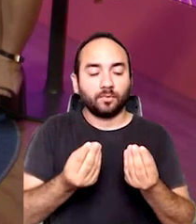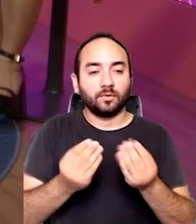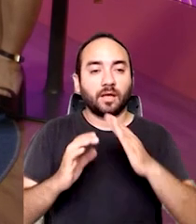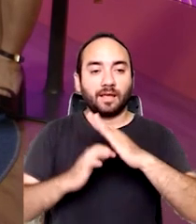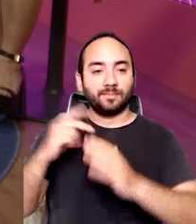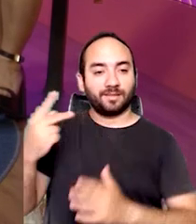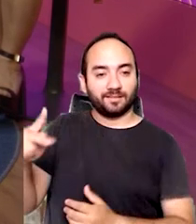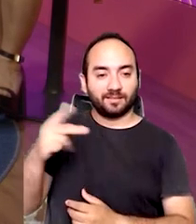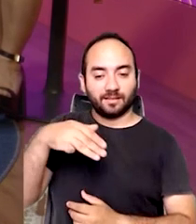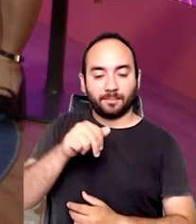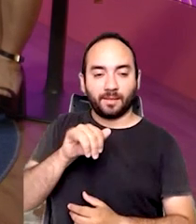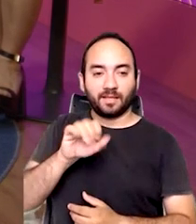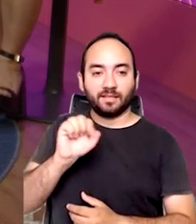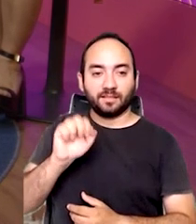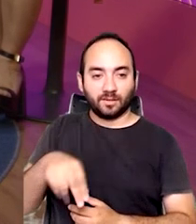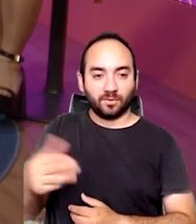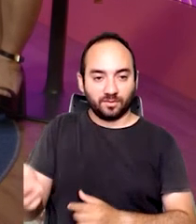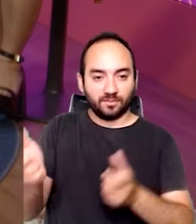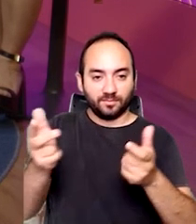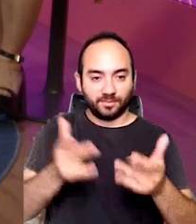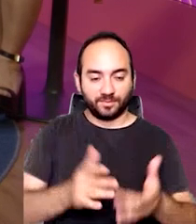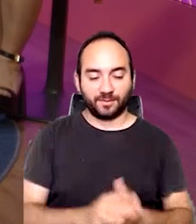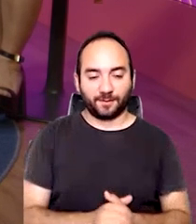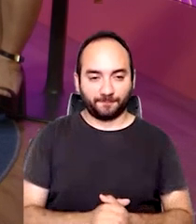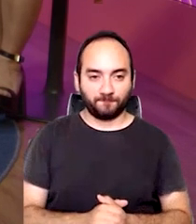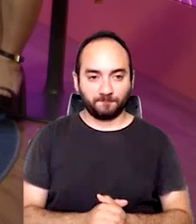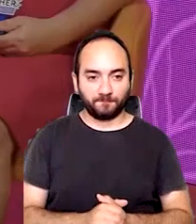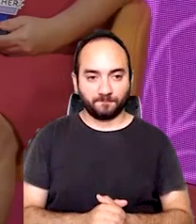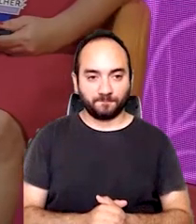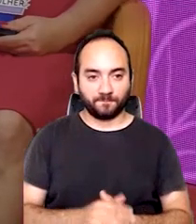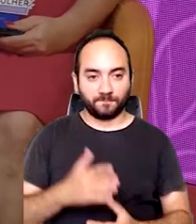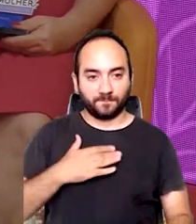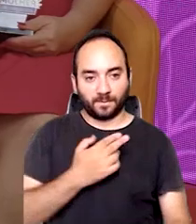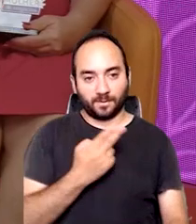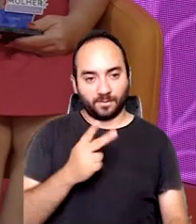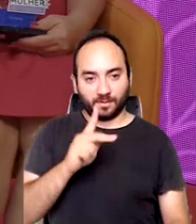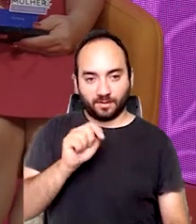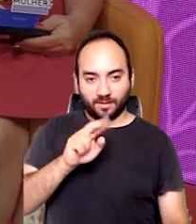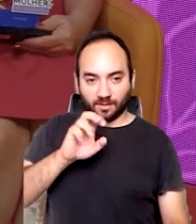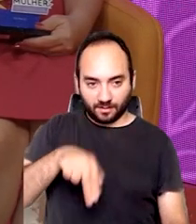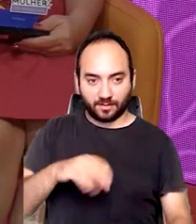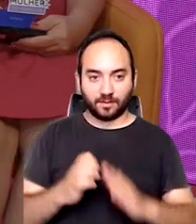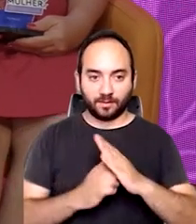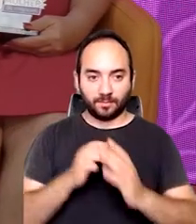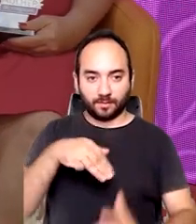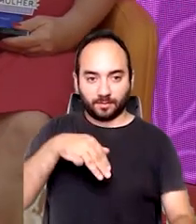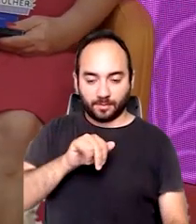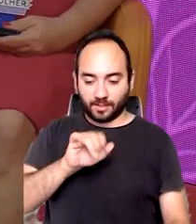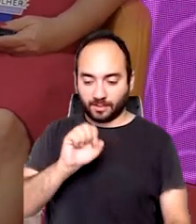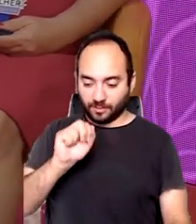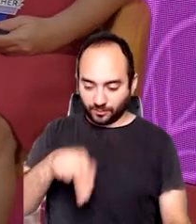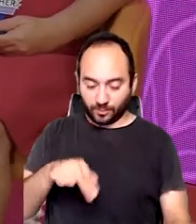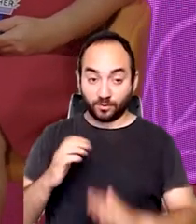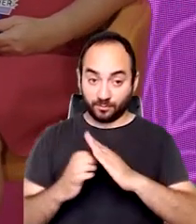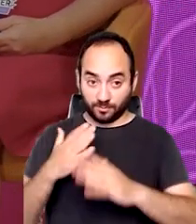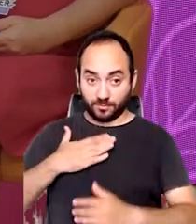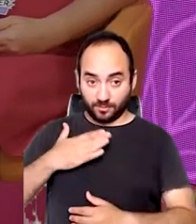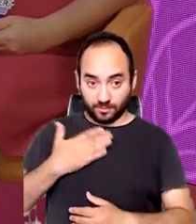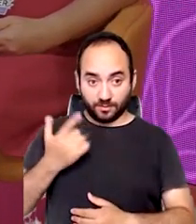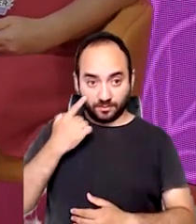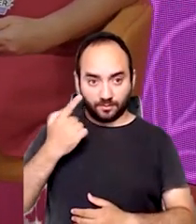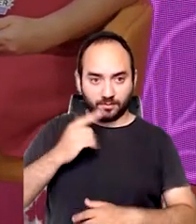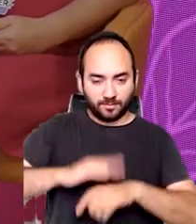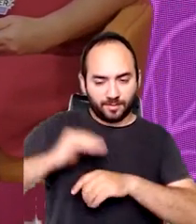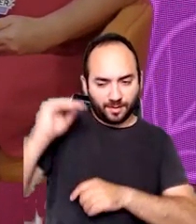Maison Charlot e também um pouco sobre você Karin meu nome é Karen Rei Sou proprietária da Maison Charlot sou